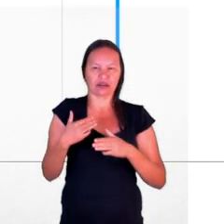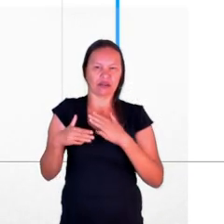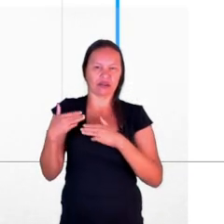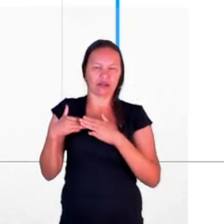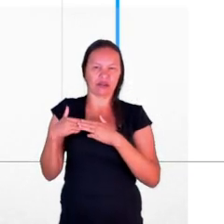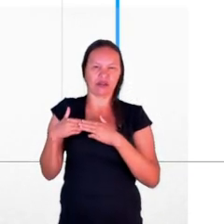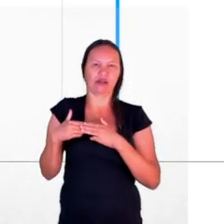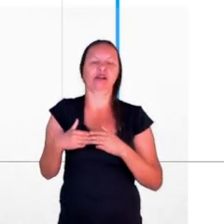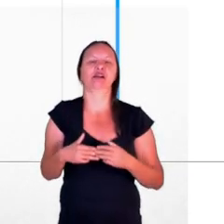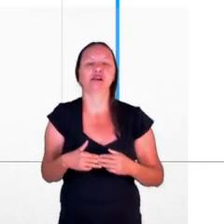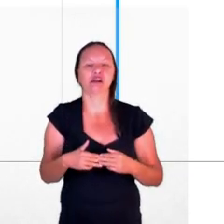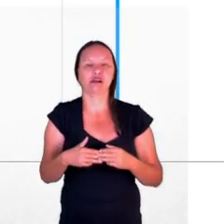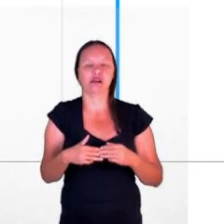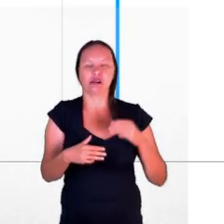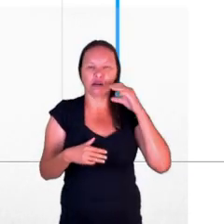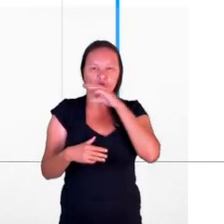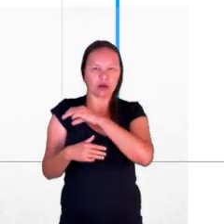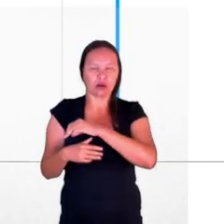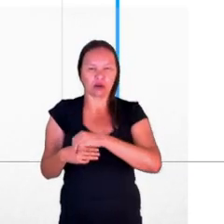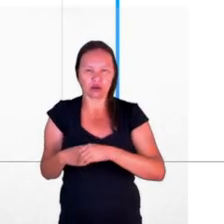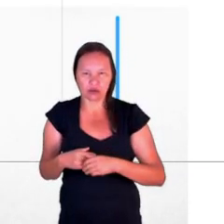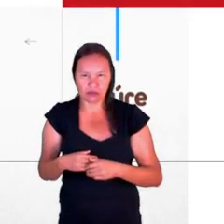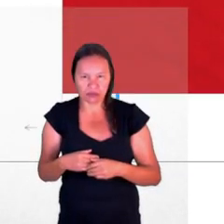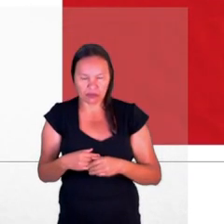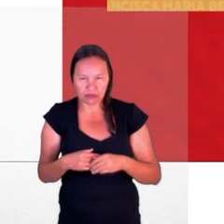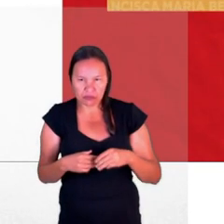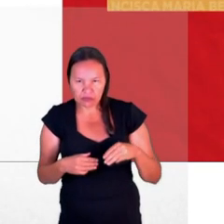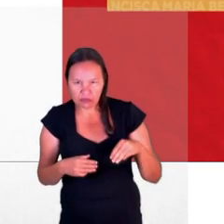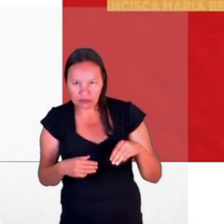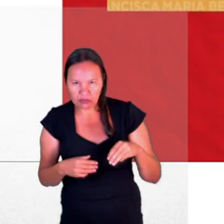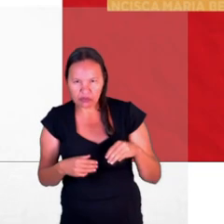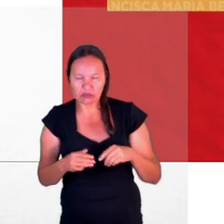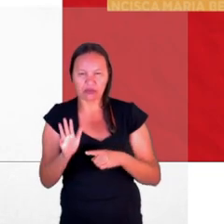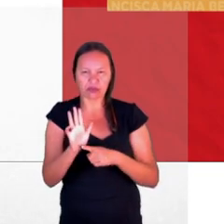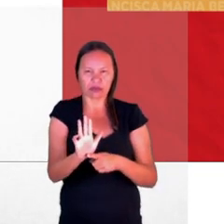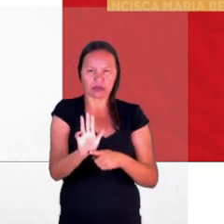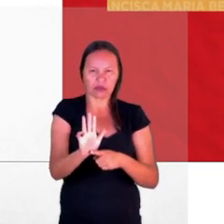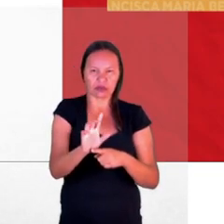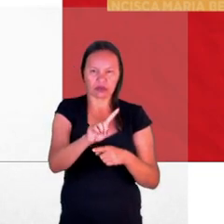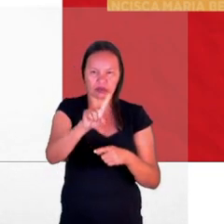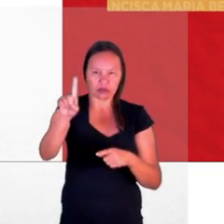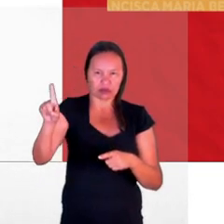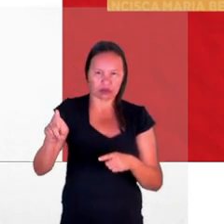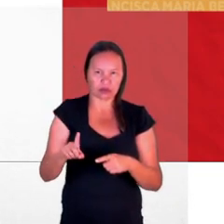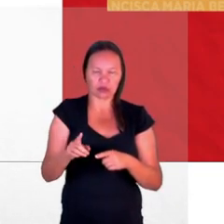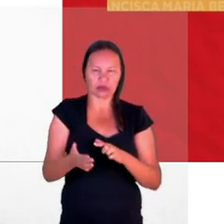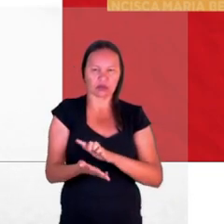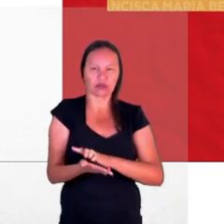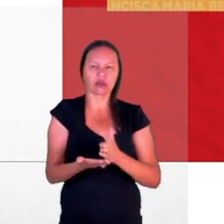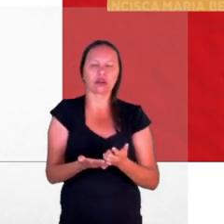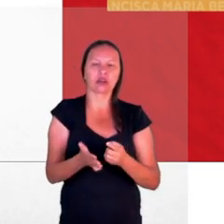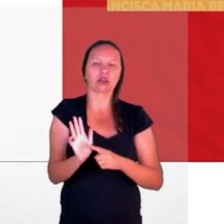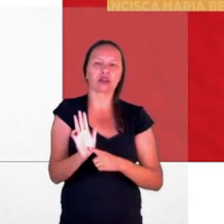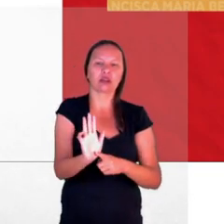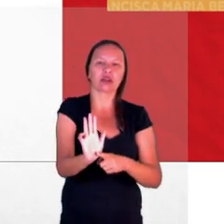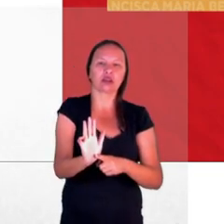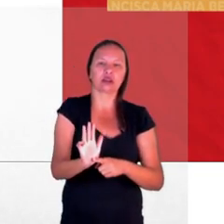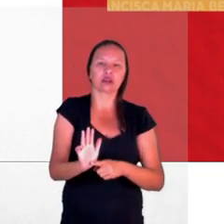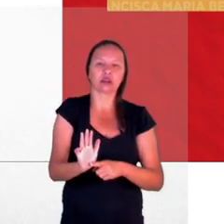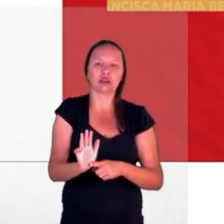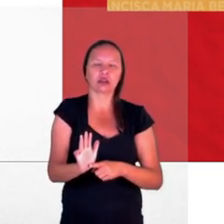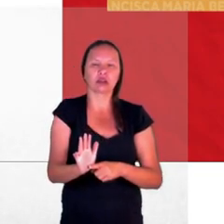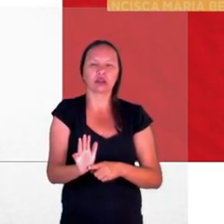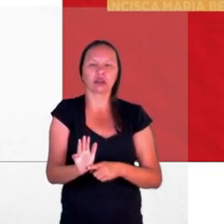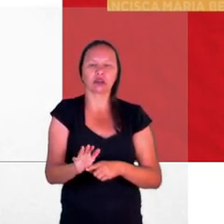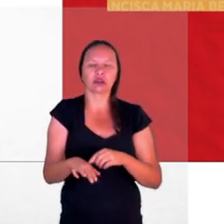Jesus já que a gente é bem rapidinho é só falar essa imagem e esse livro que aparece ele é o resultado de um